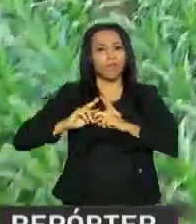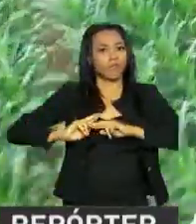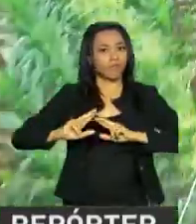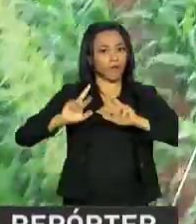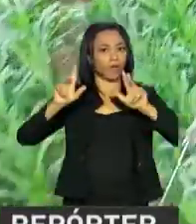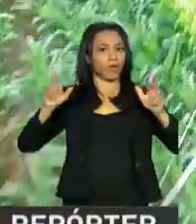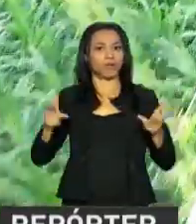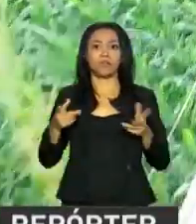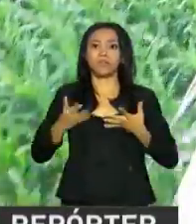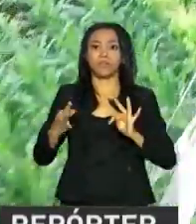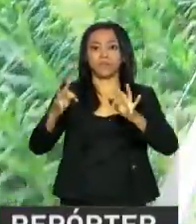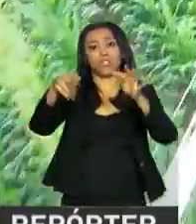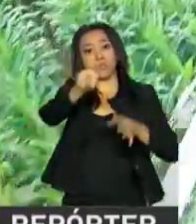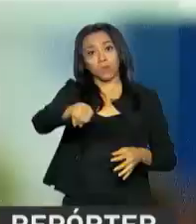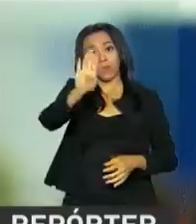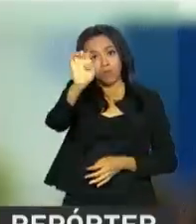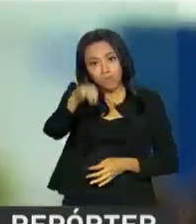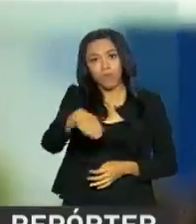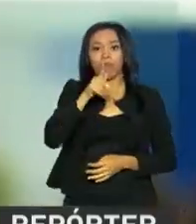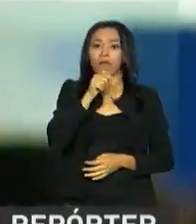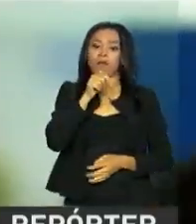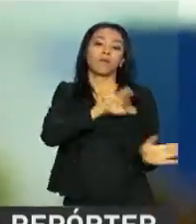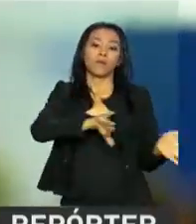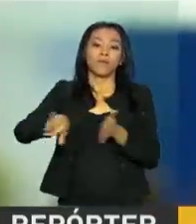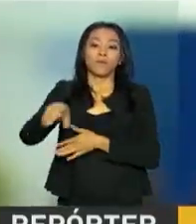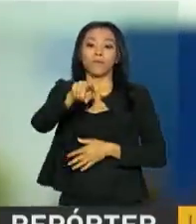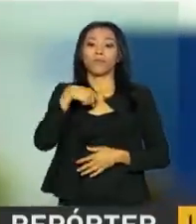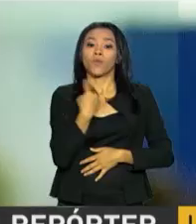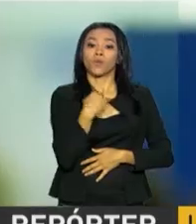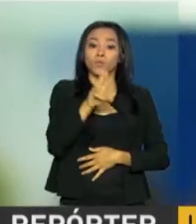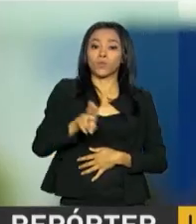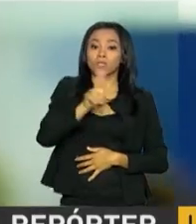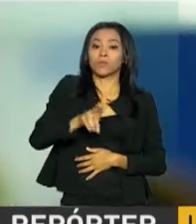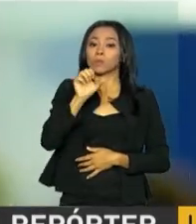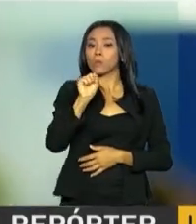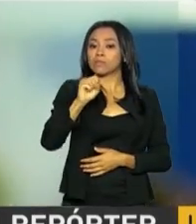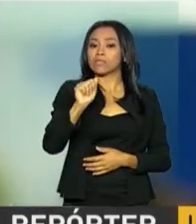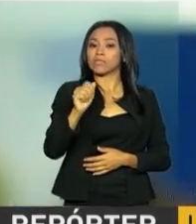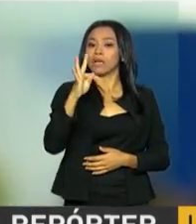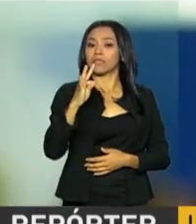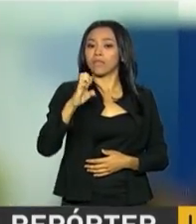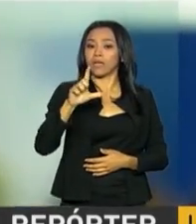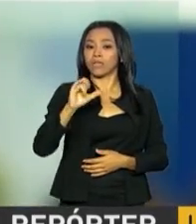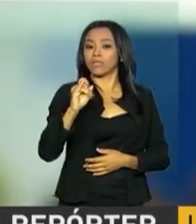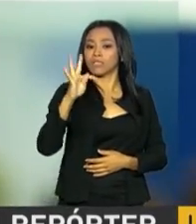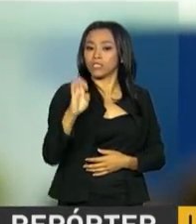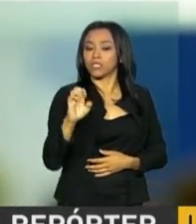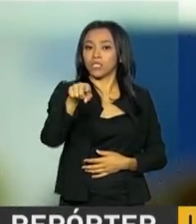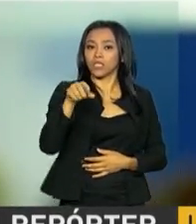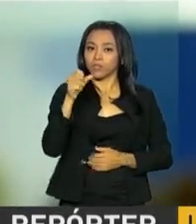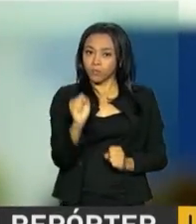que a água seja usada de forma eficiente a gente está buscando os anos satélites para que você possa estimar